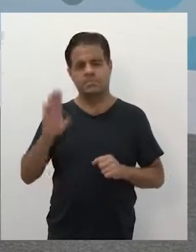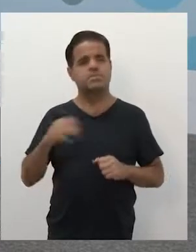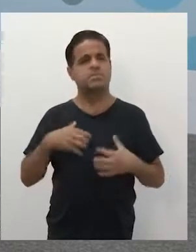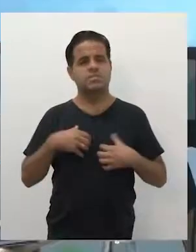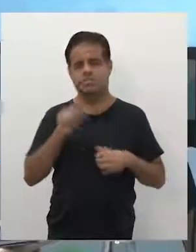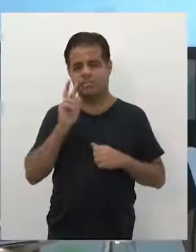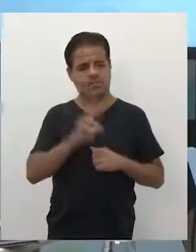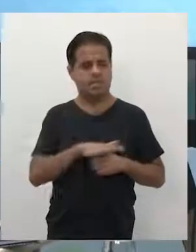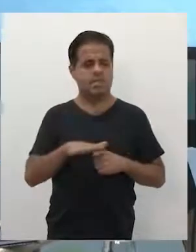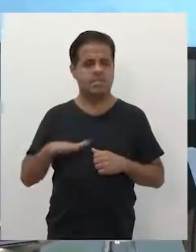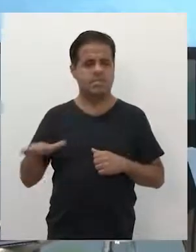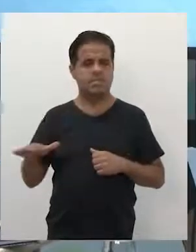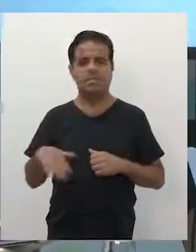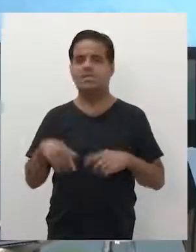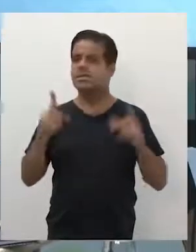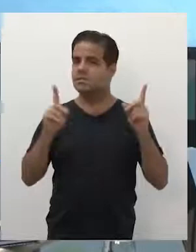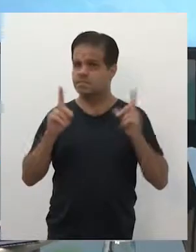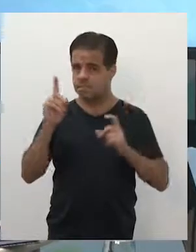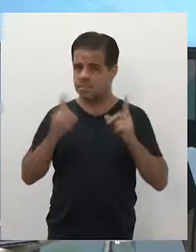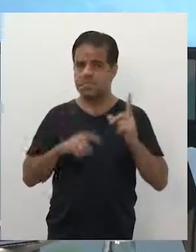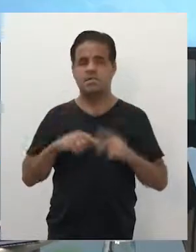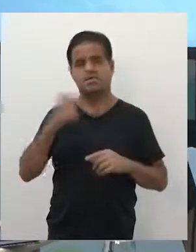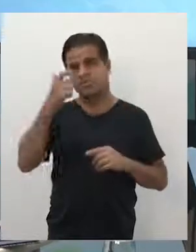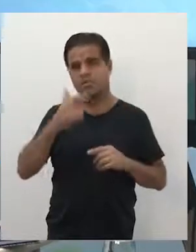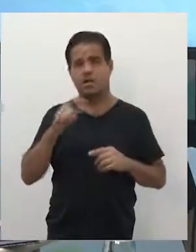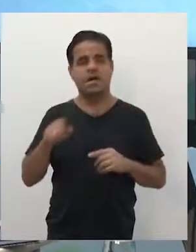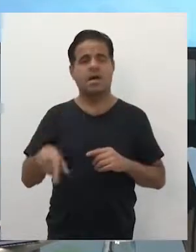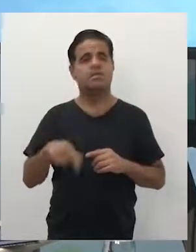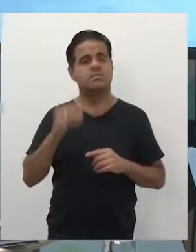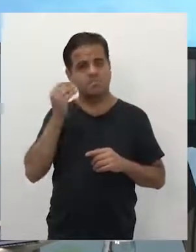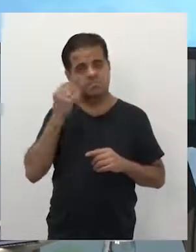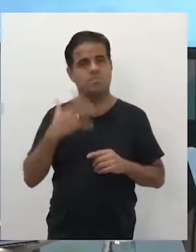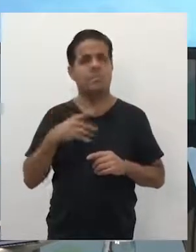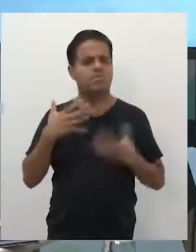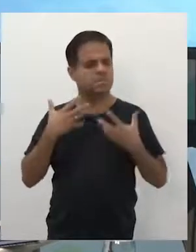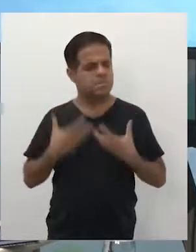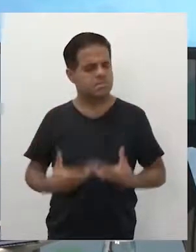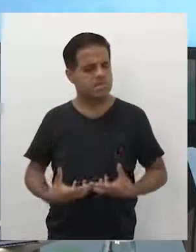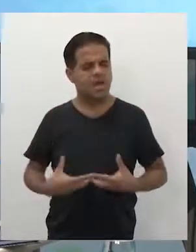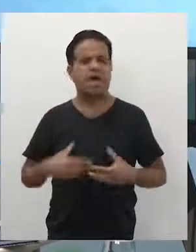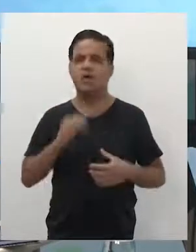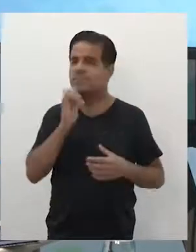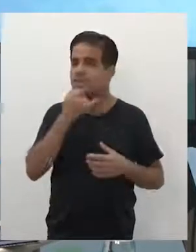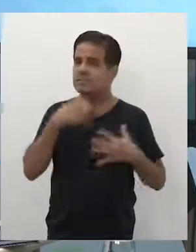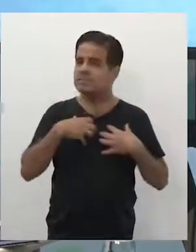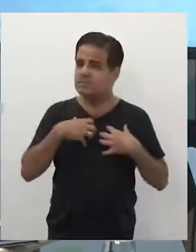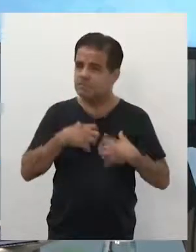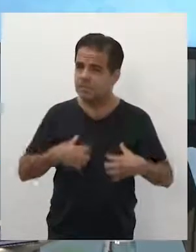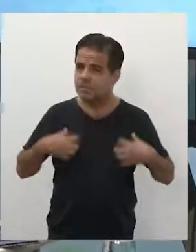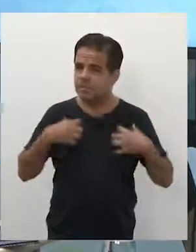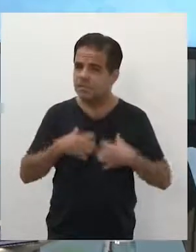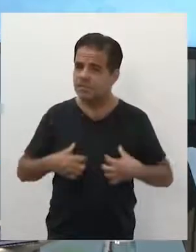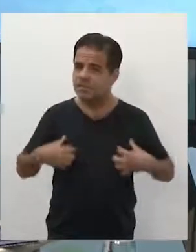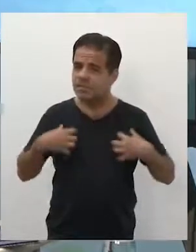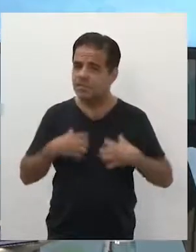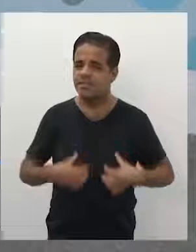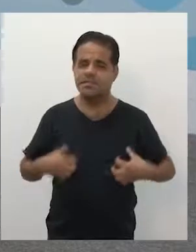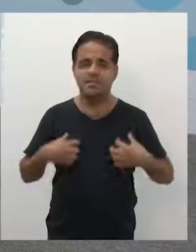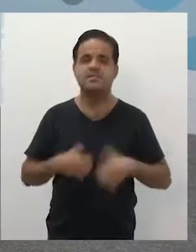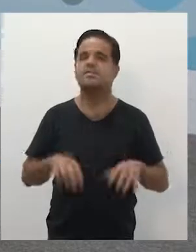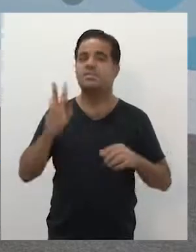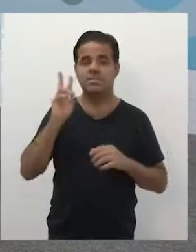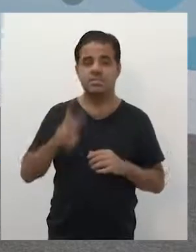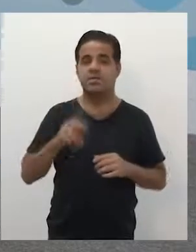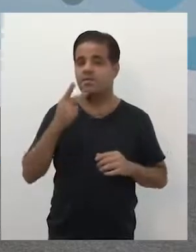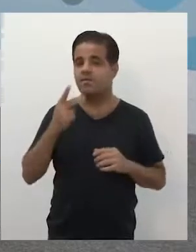aquelas crianças, a expressão, né, da face delas demonstra aí um cansaço, uma tristeza. Inclusive, para pontuar da